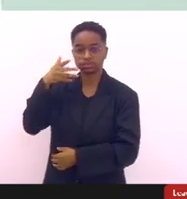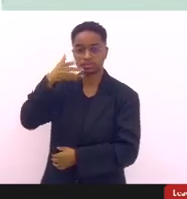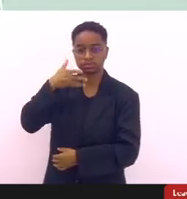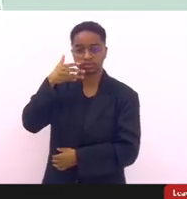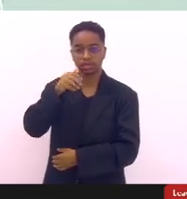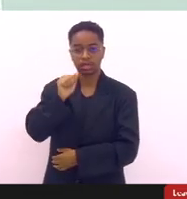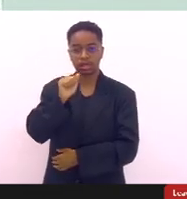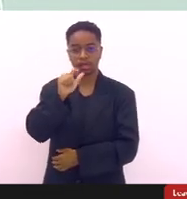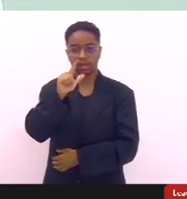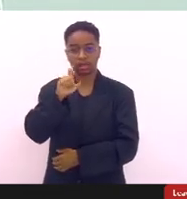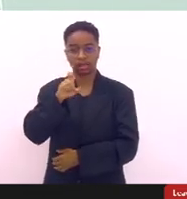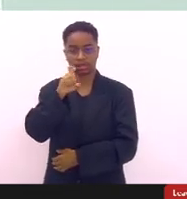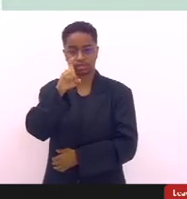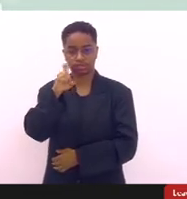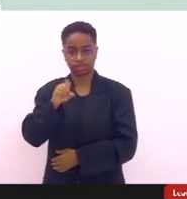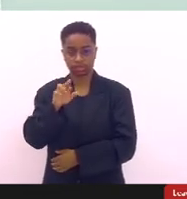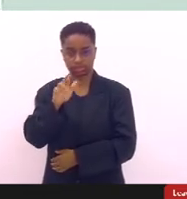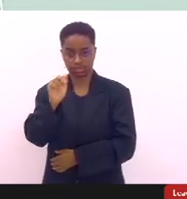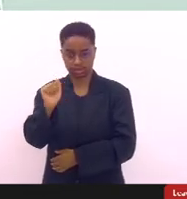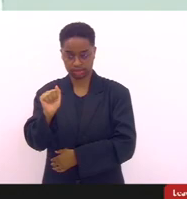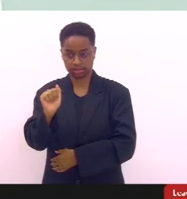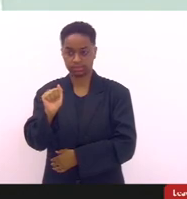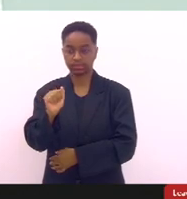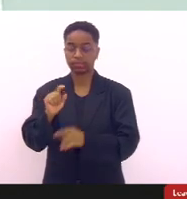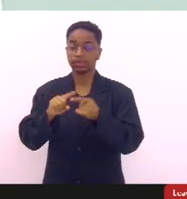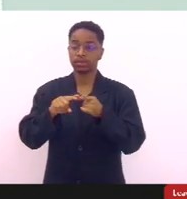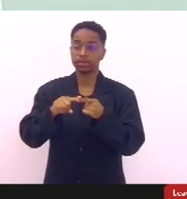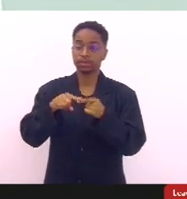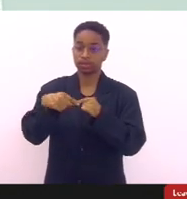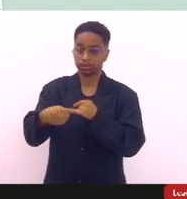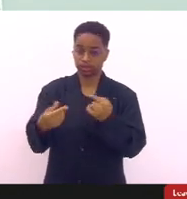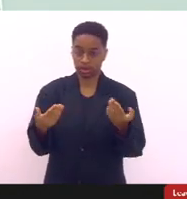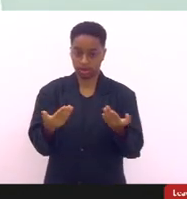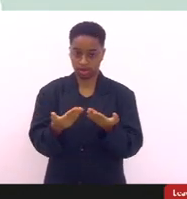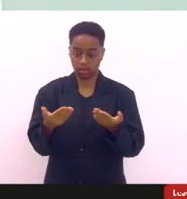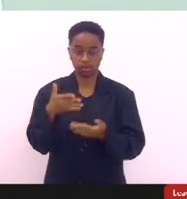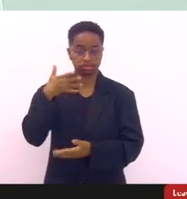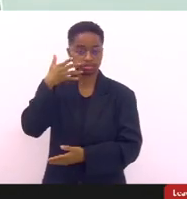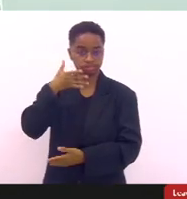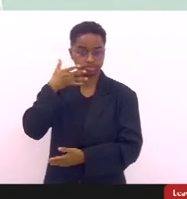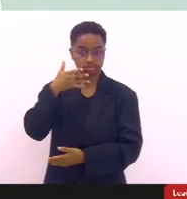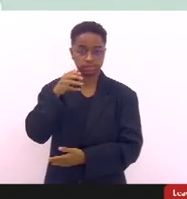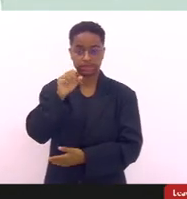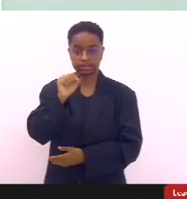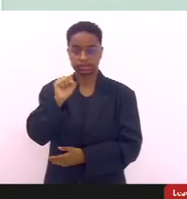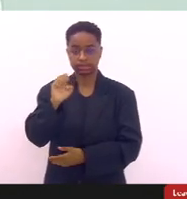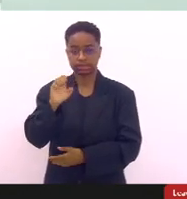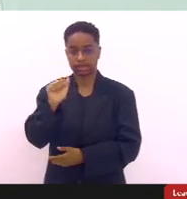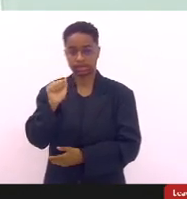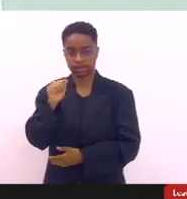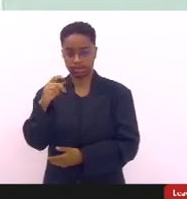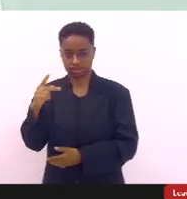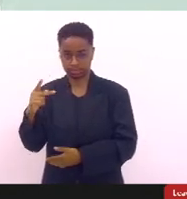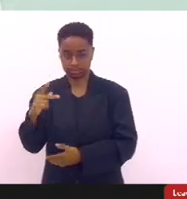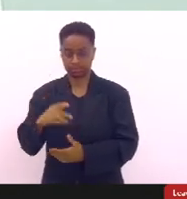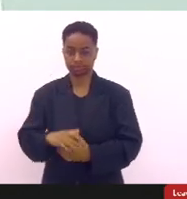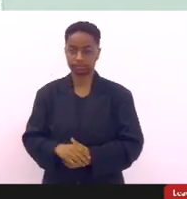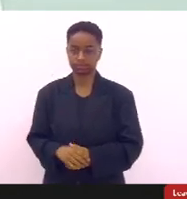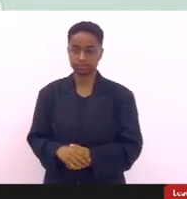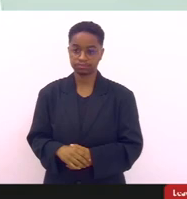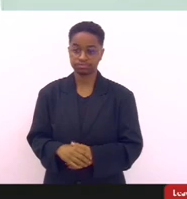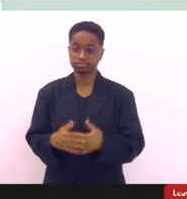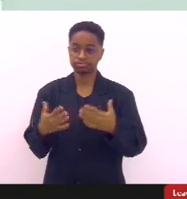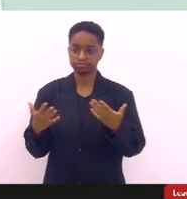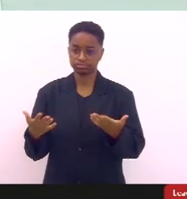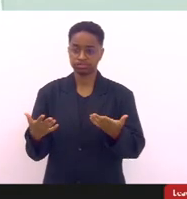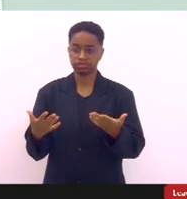Alexandra Sanches e depois agora a explanação da SEAP. Eu estou